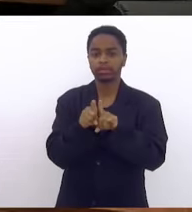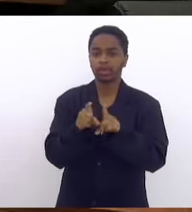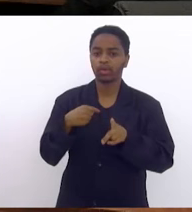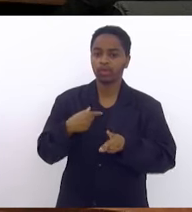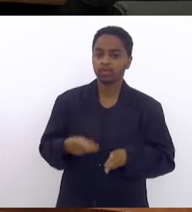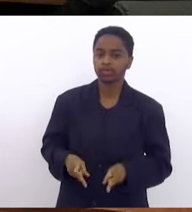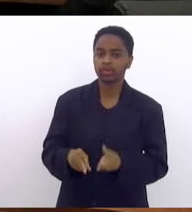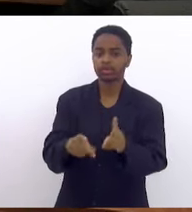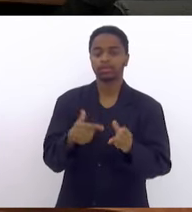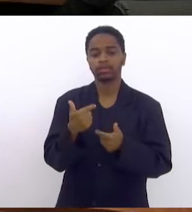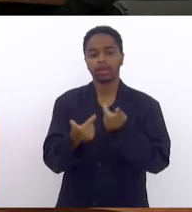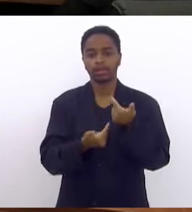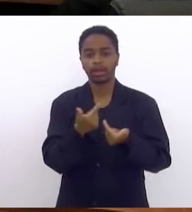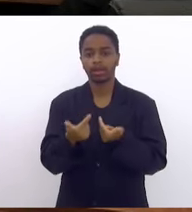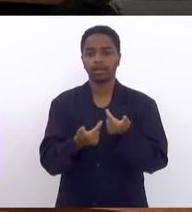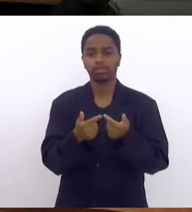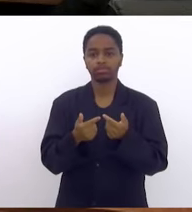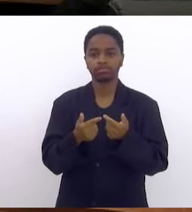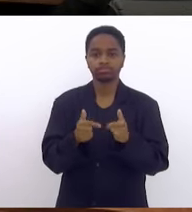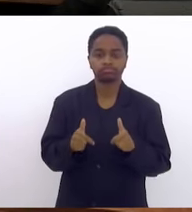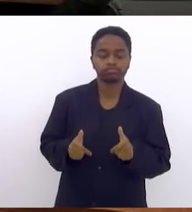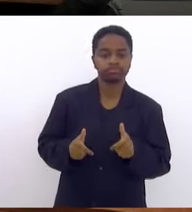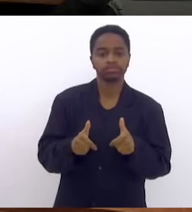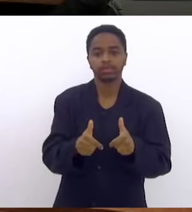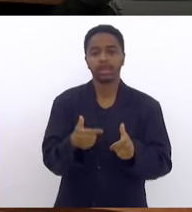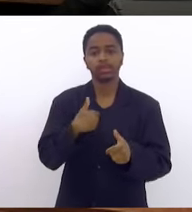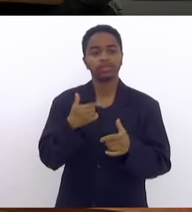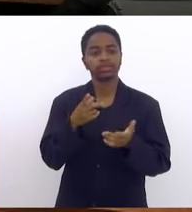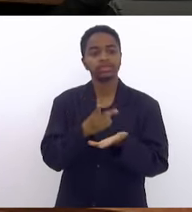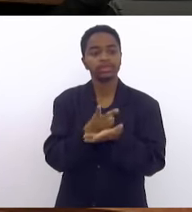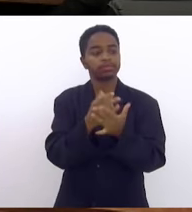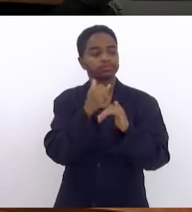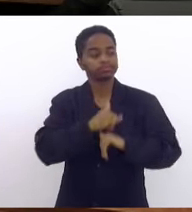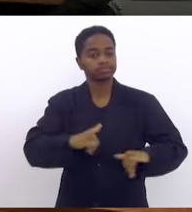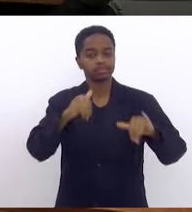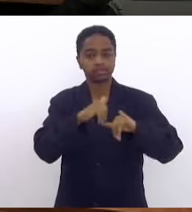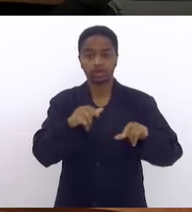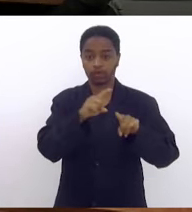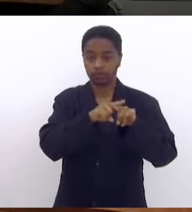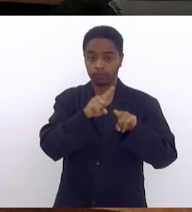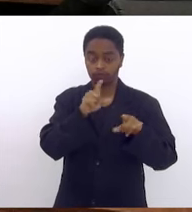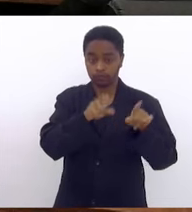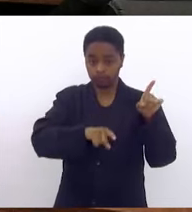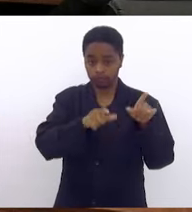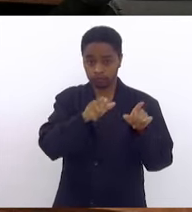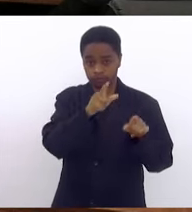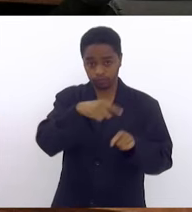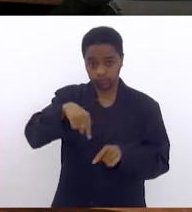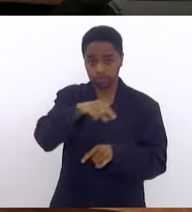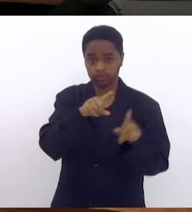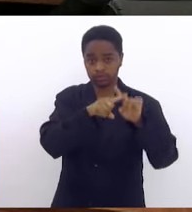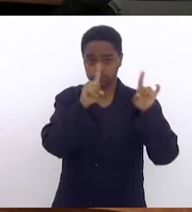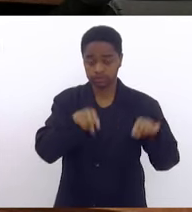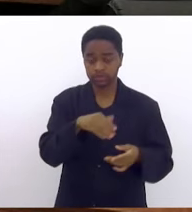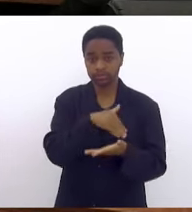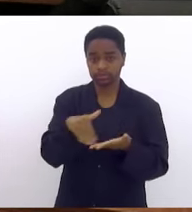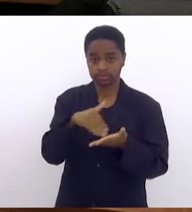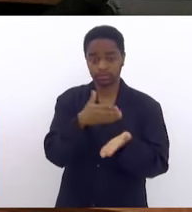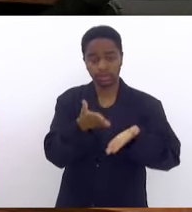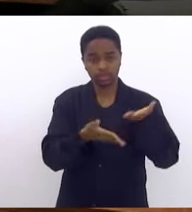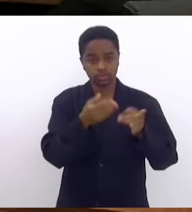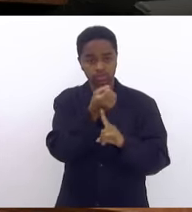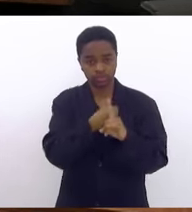meu trabalho como ser humano. Sempre disse para todos os colaboradores, olhando para vocês da Secretaria de Assistência Social, aqui está uma